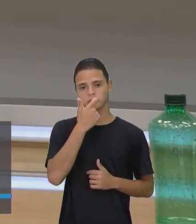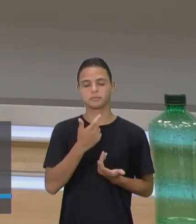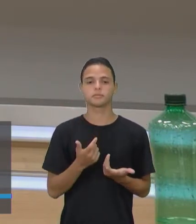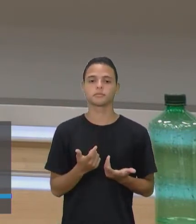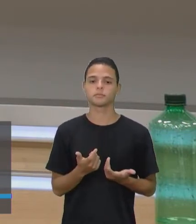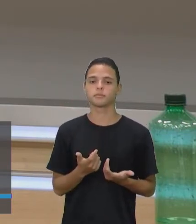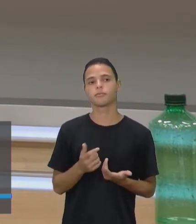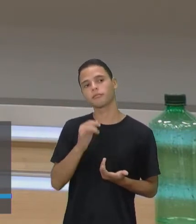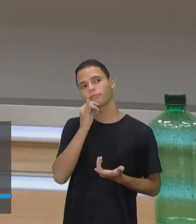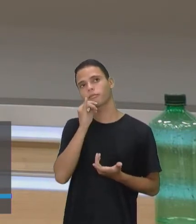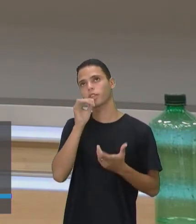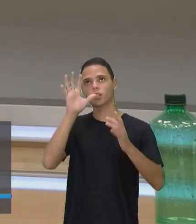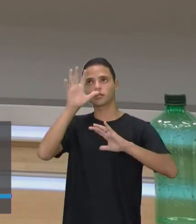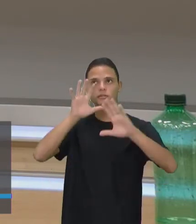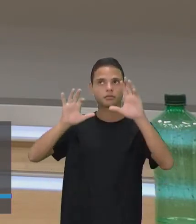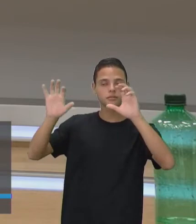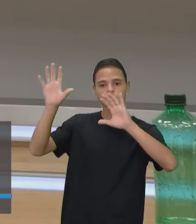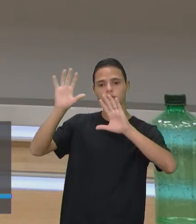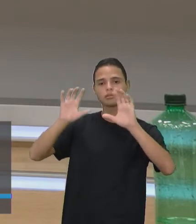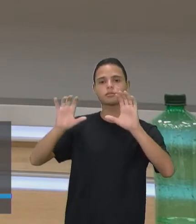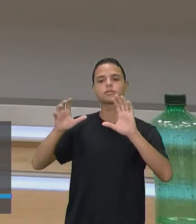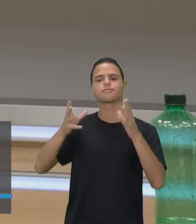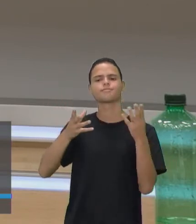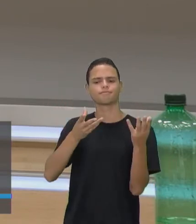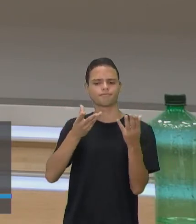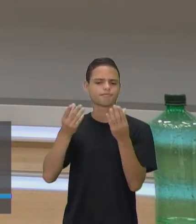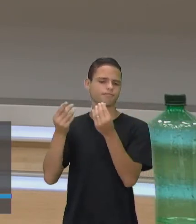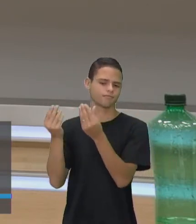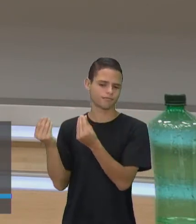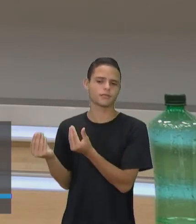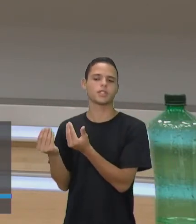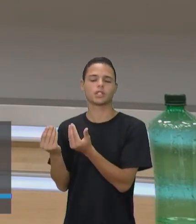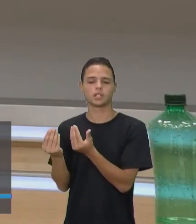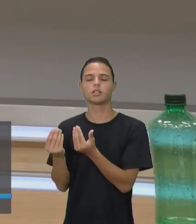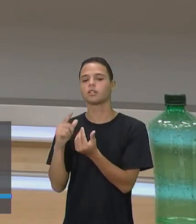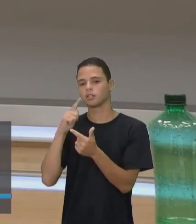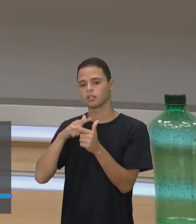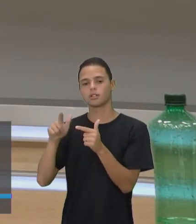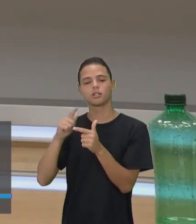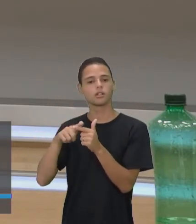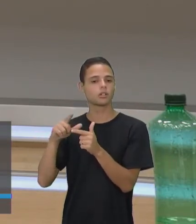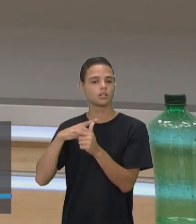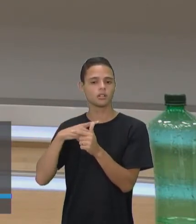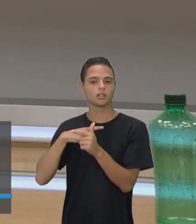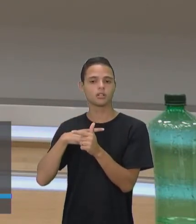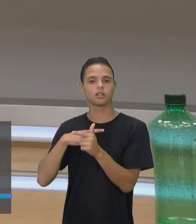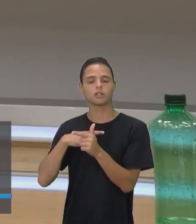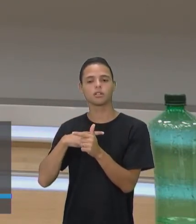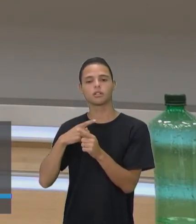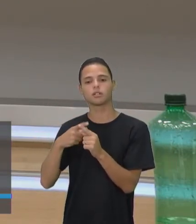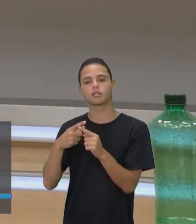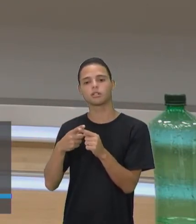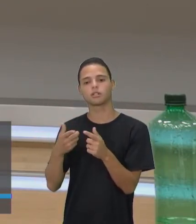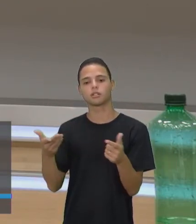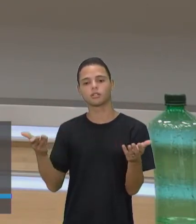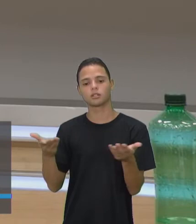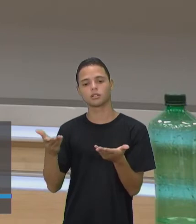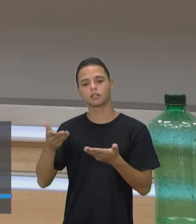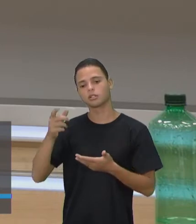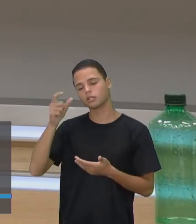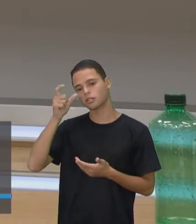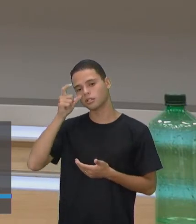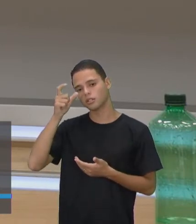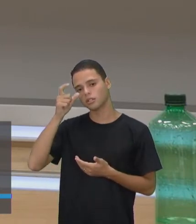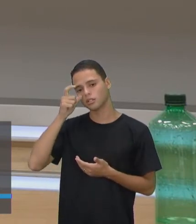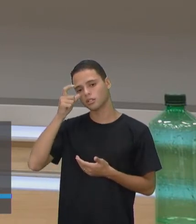questão climática, são muito prejudiciais. Tanto que, hoje em dia, é interessante